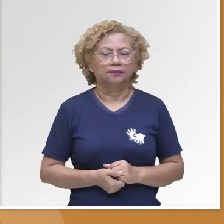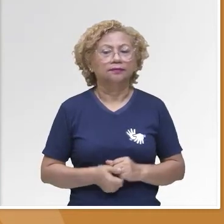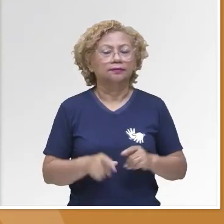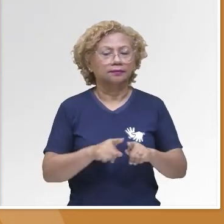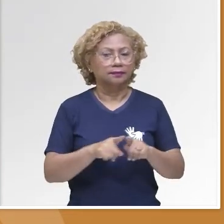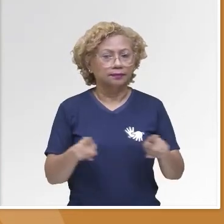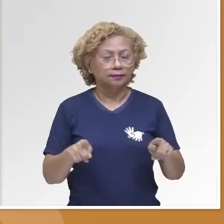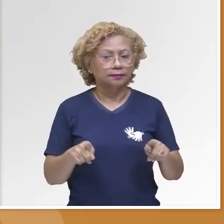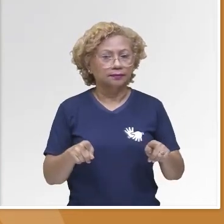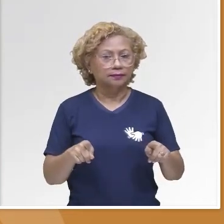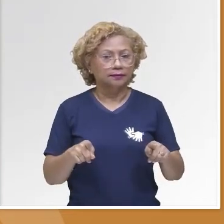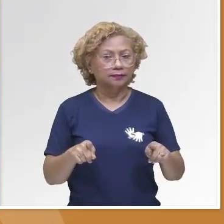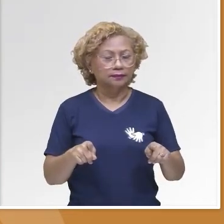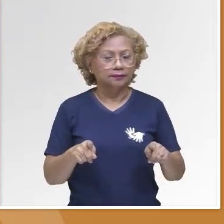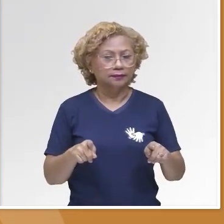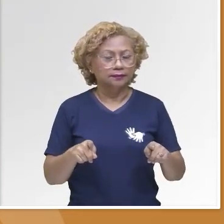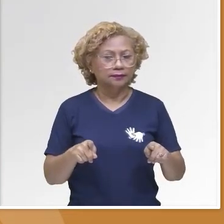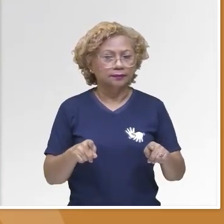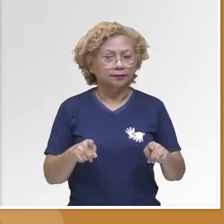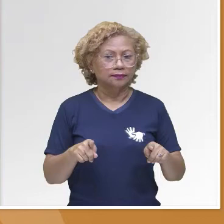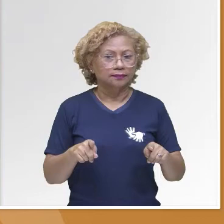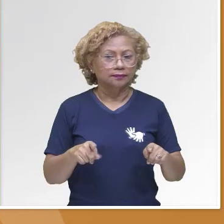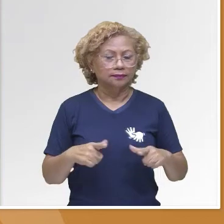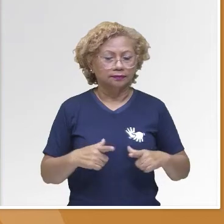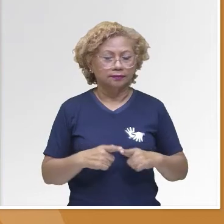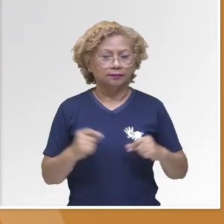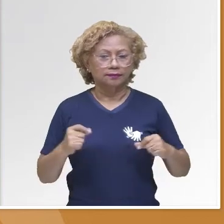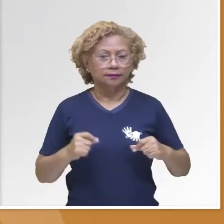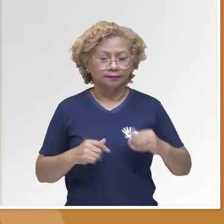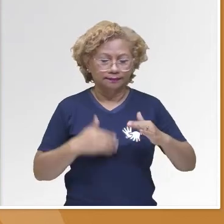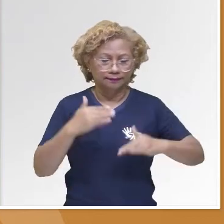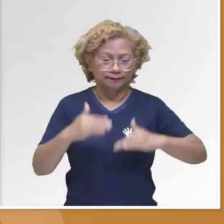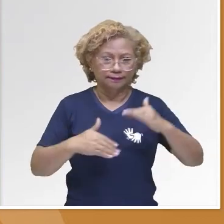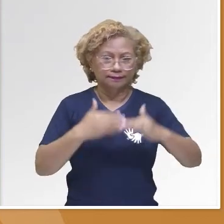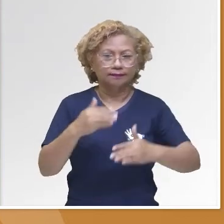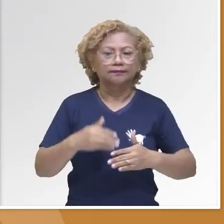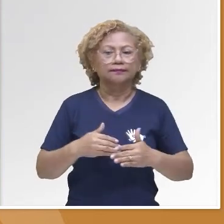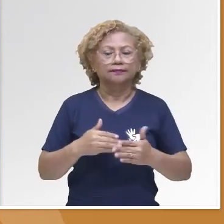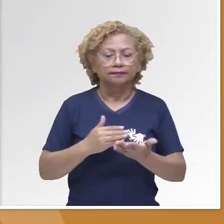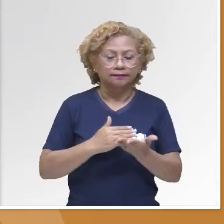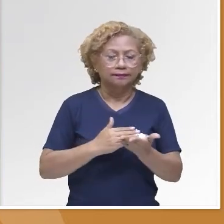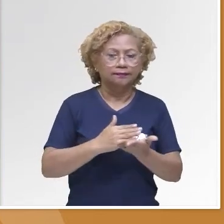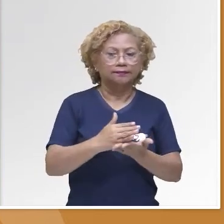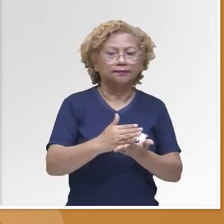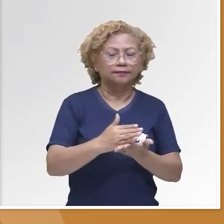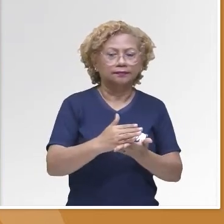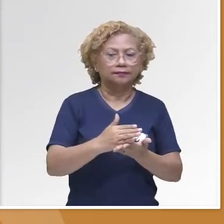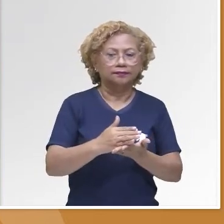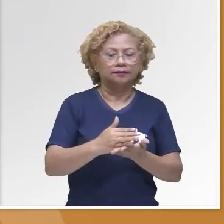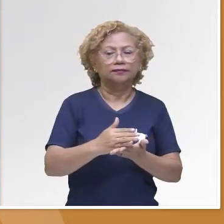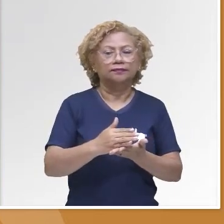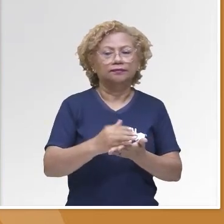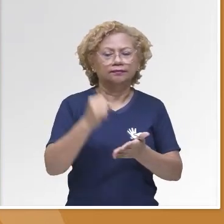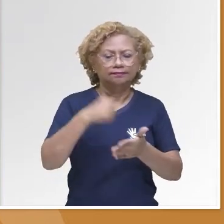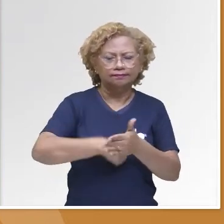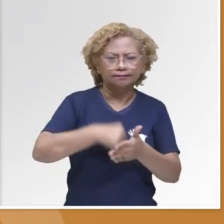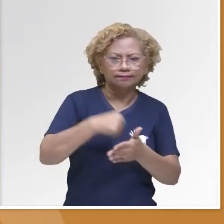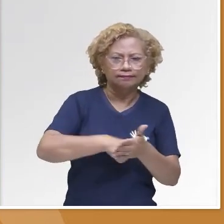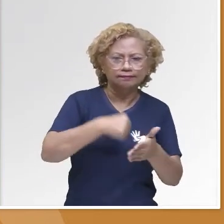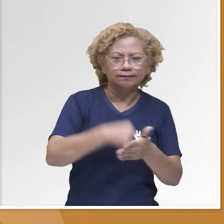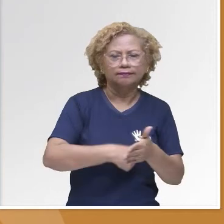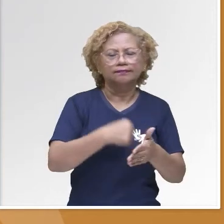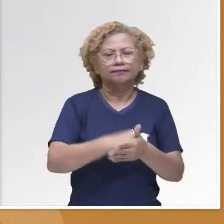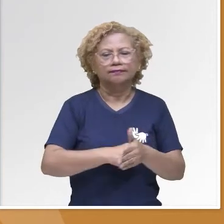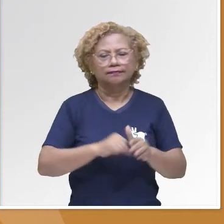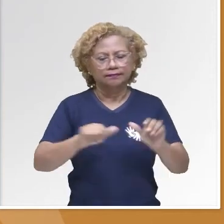do milagre econômico japonês, após o momento que o Japão consegue se reerguer economicamente,